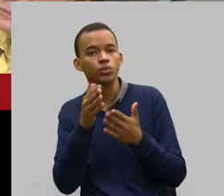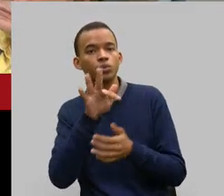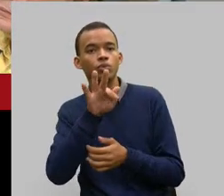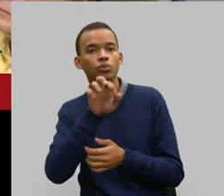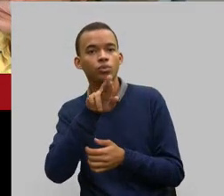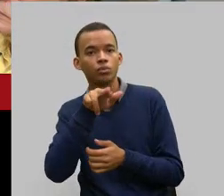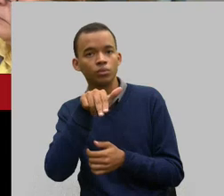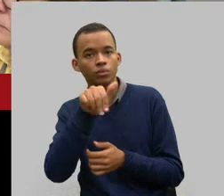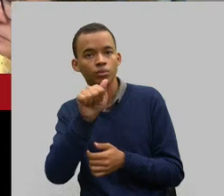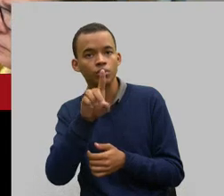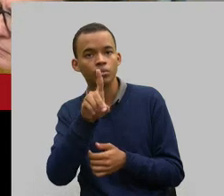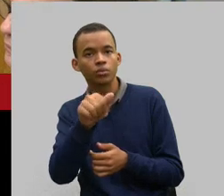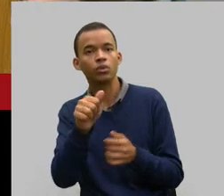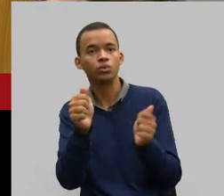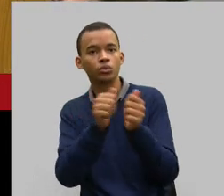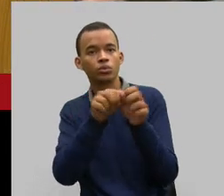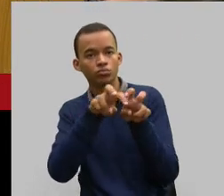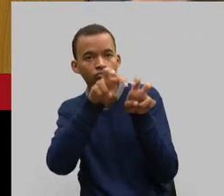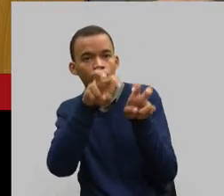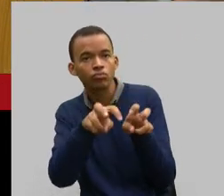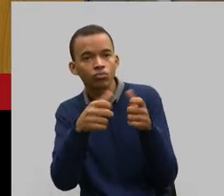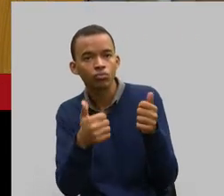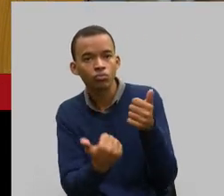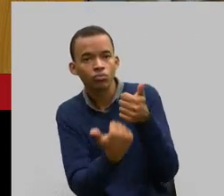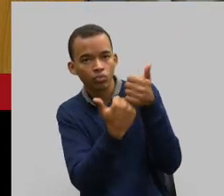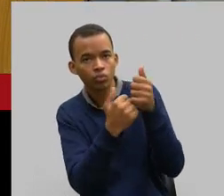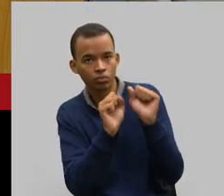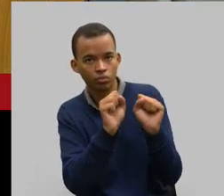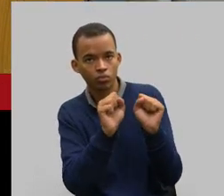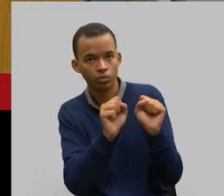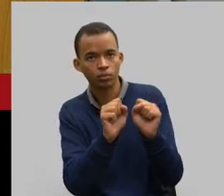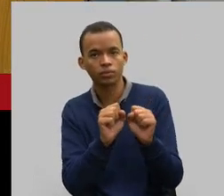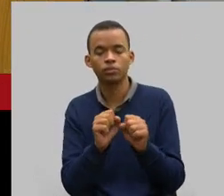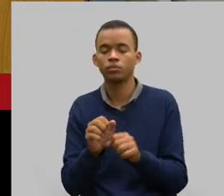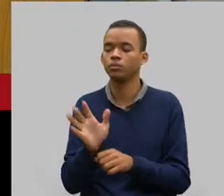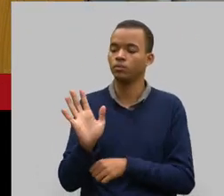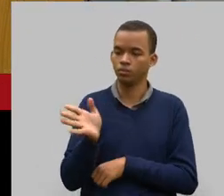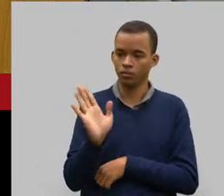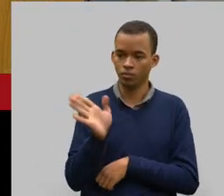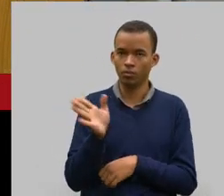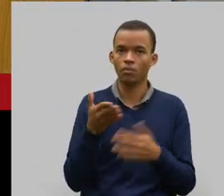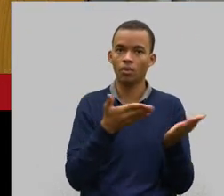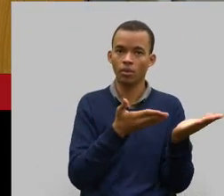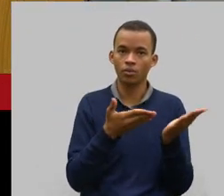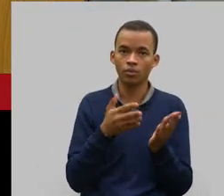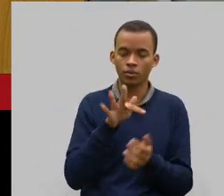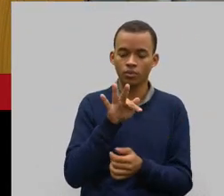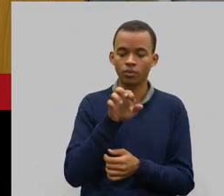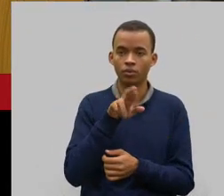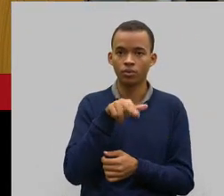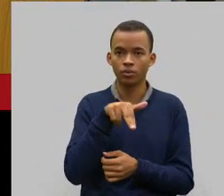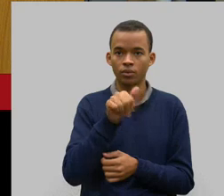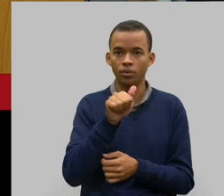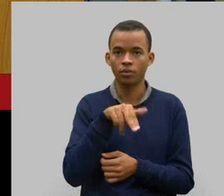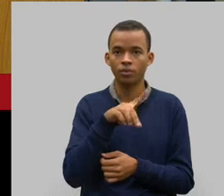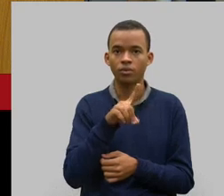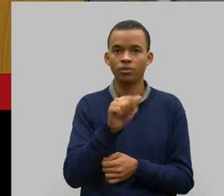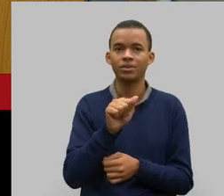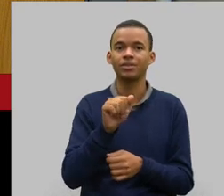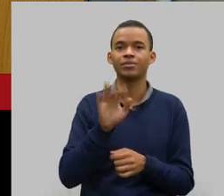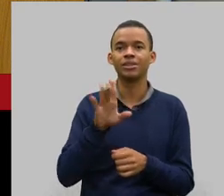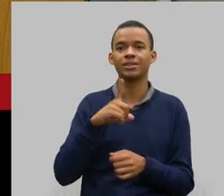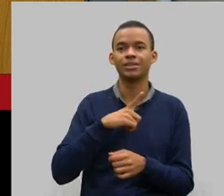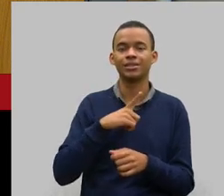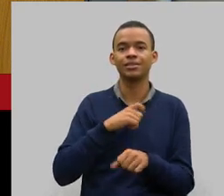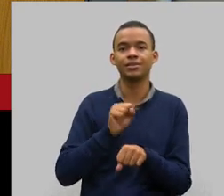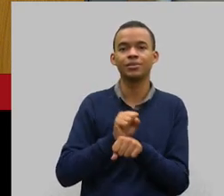espaço vago aí para poder auxiliar o secretário já convidei a a a a Fernanda mas a assessoria da Assembleia tá esperando chegada dos